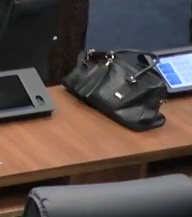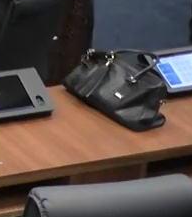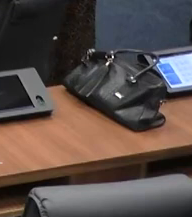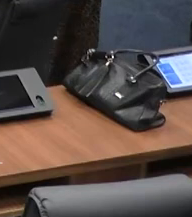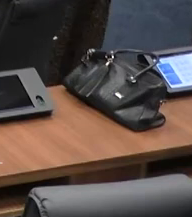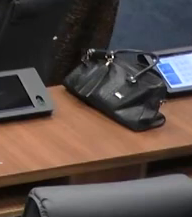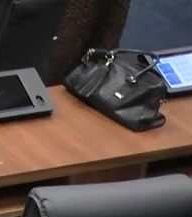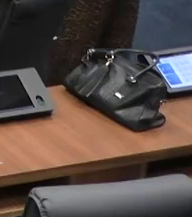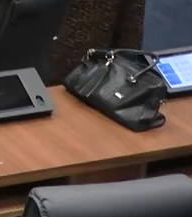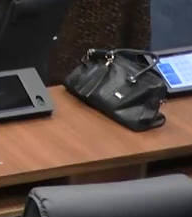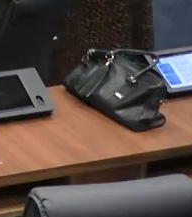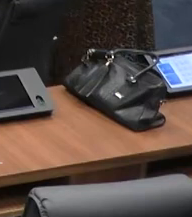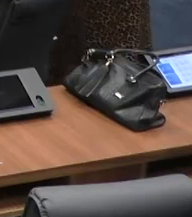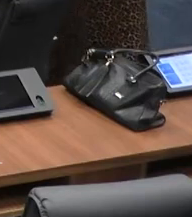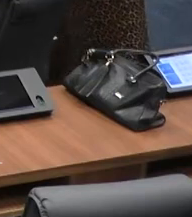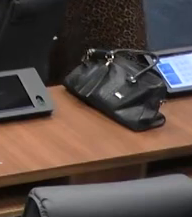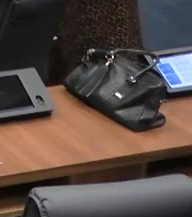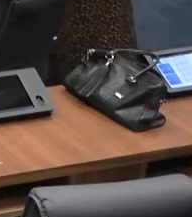Agora sim.